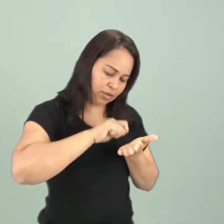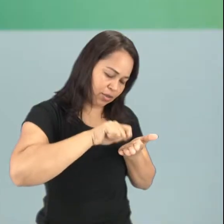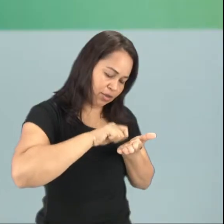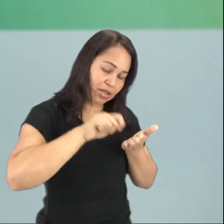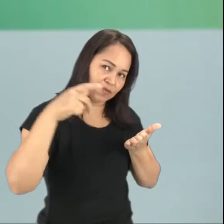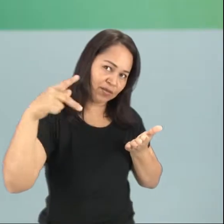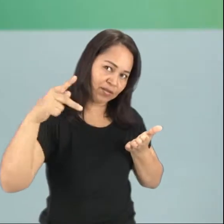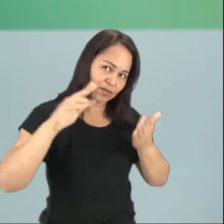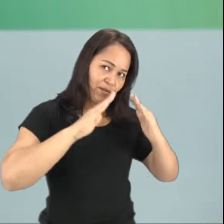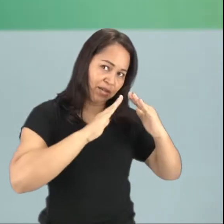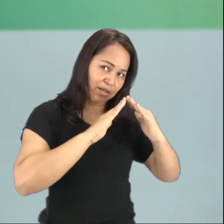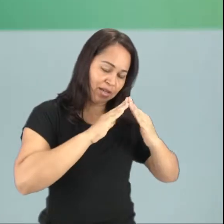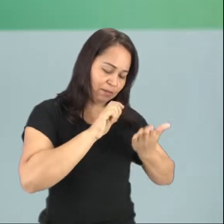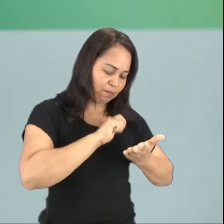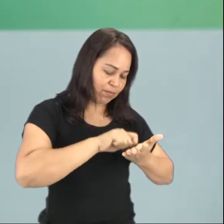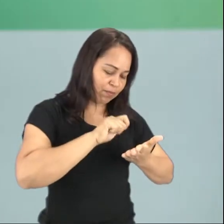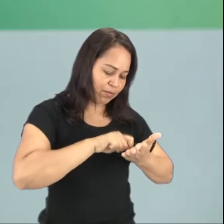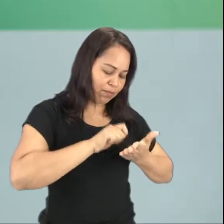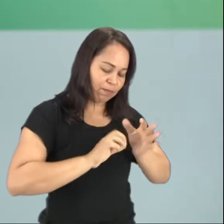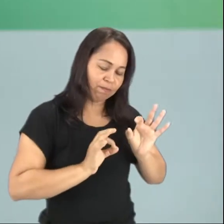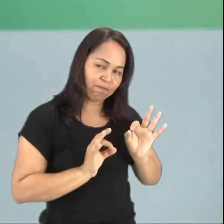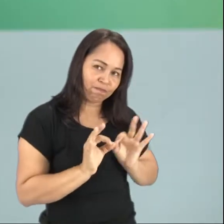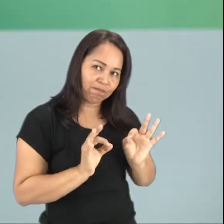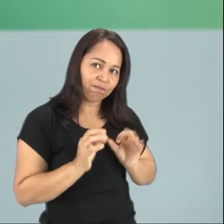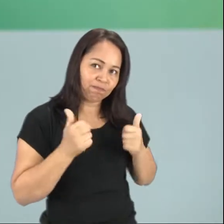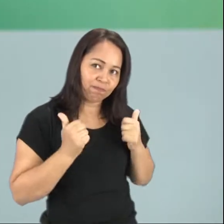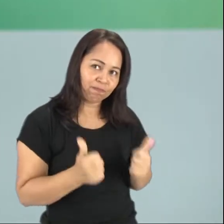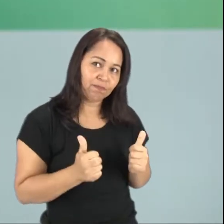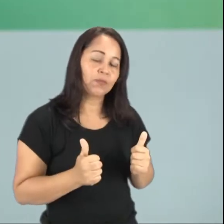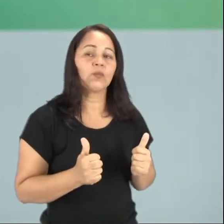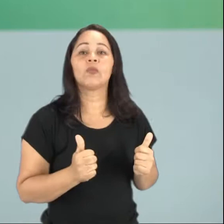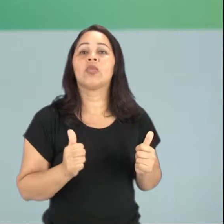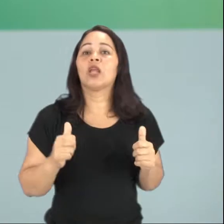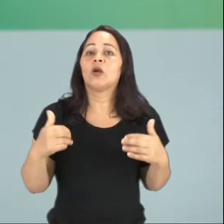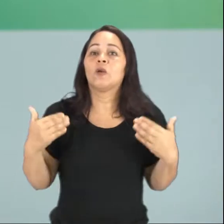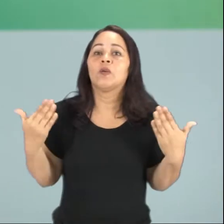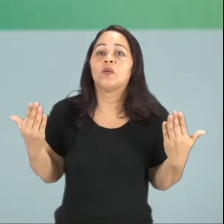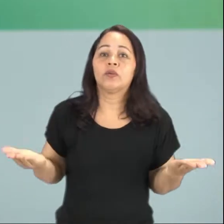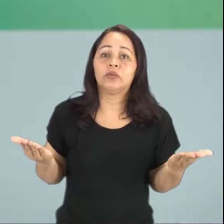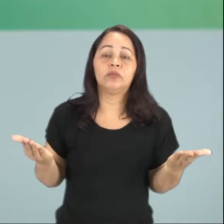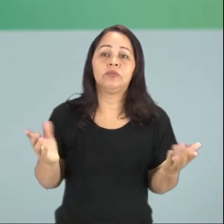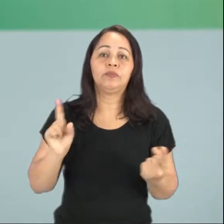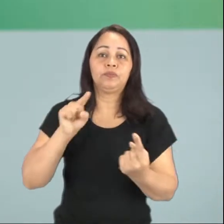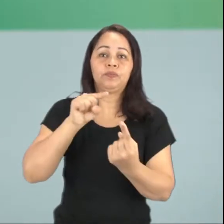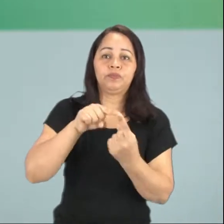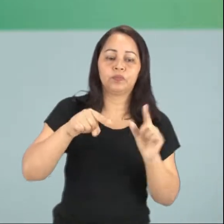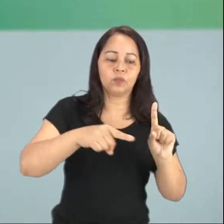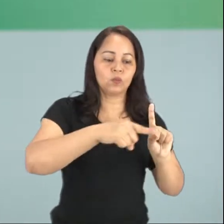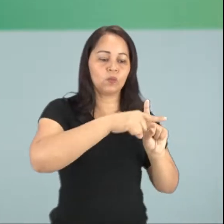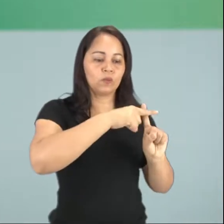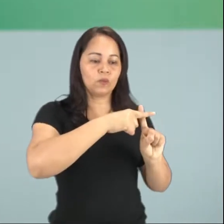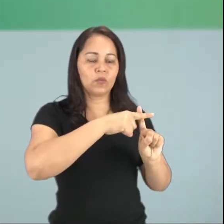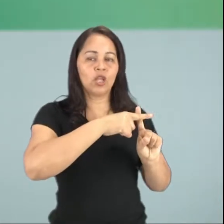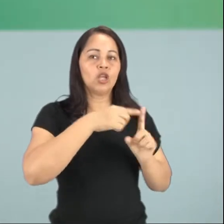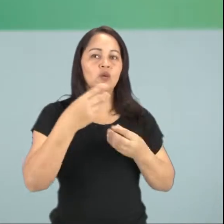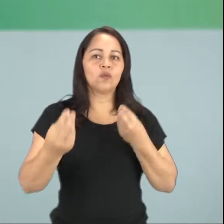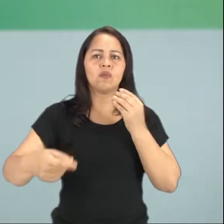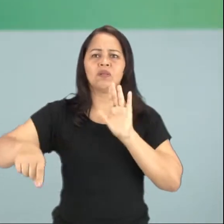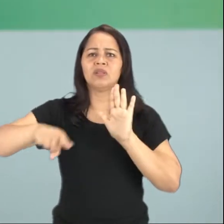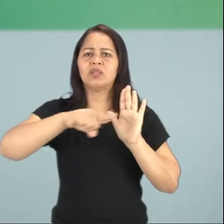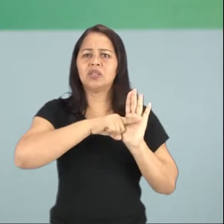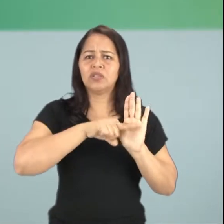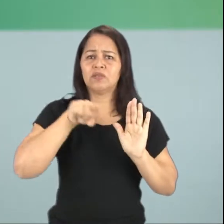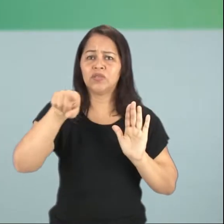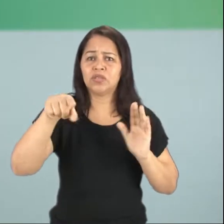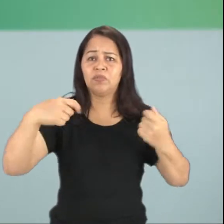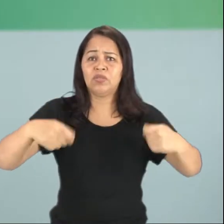a desenhar o nosso plano a partir das próximas aulas. Quais são os seus pontos fortes, seus pontos fracos e em que você precisa